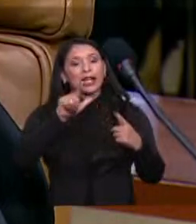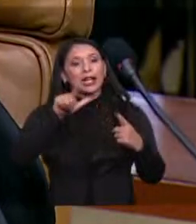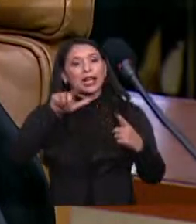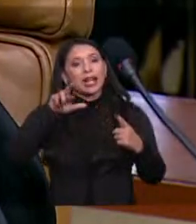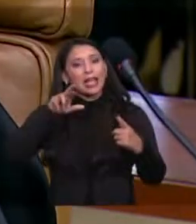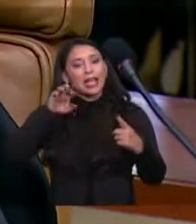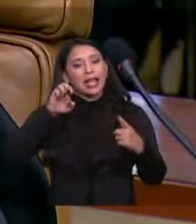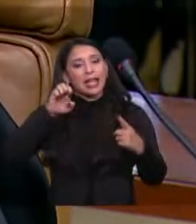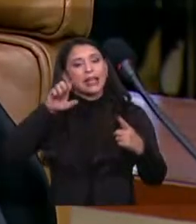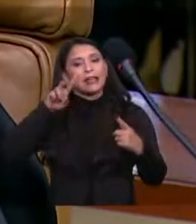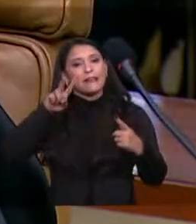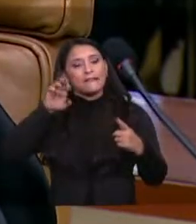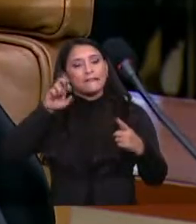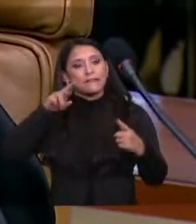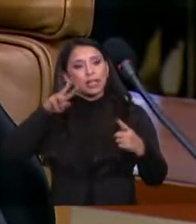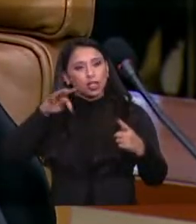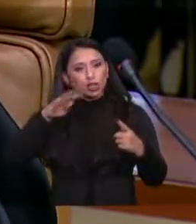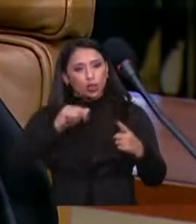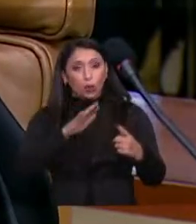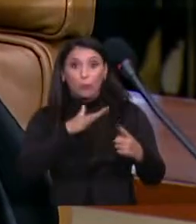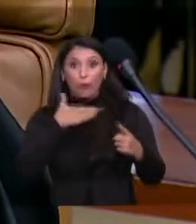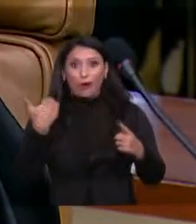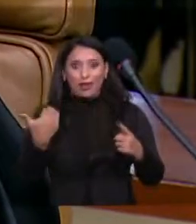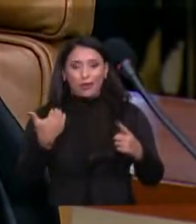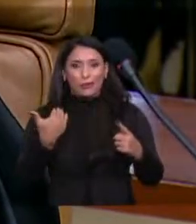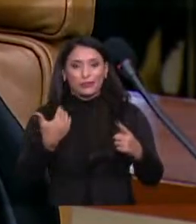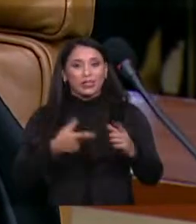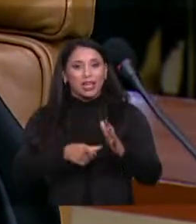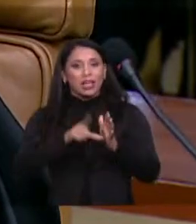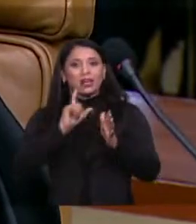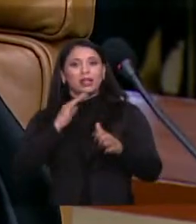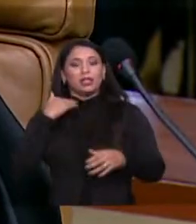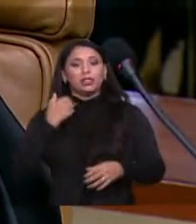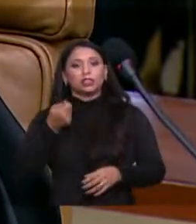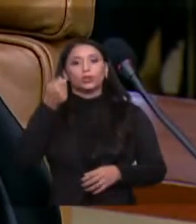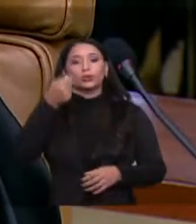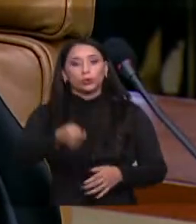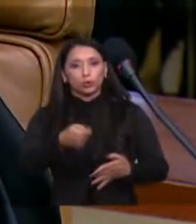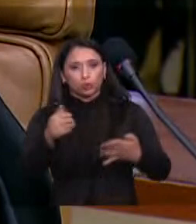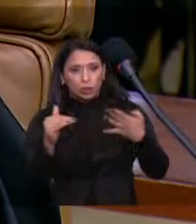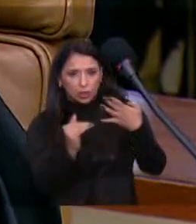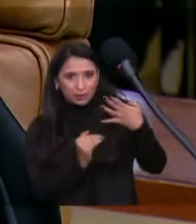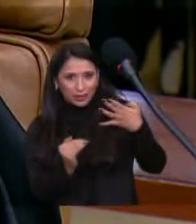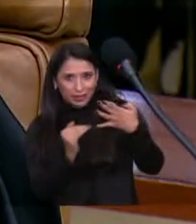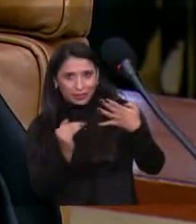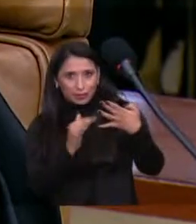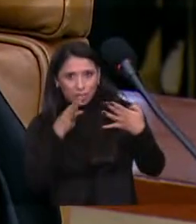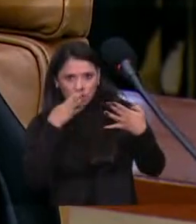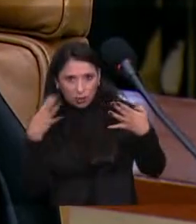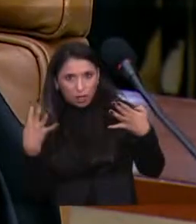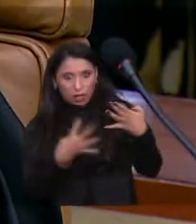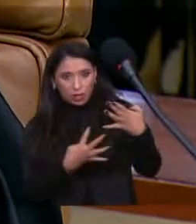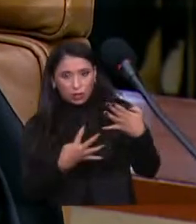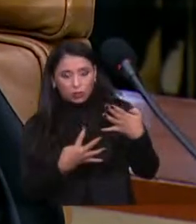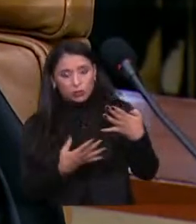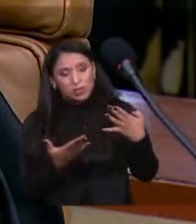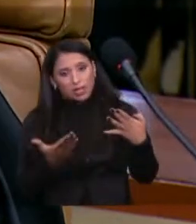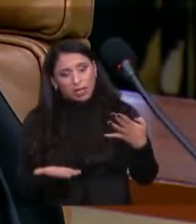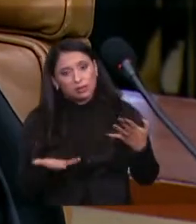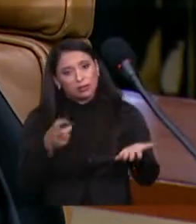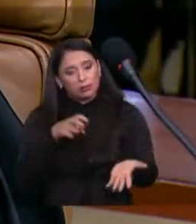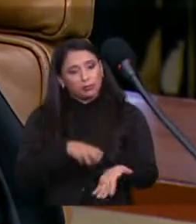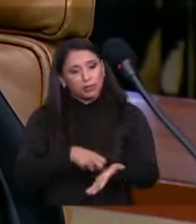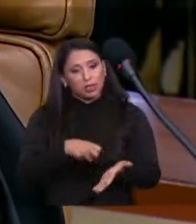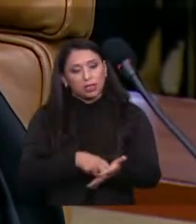diante do seu falecimento antes do juiz de admissibilidade da inicial acusatória a pretensão